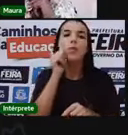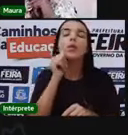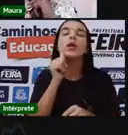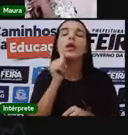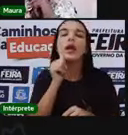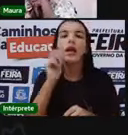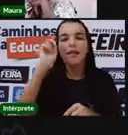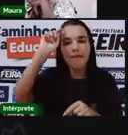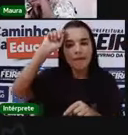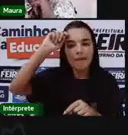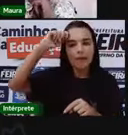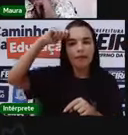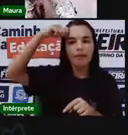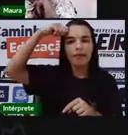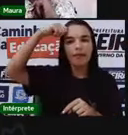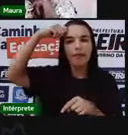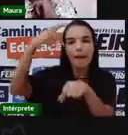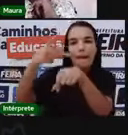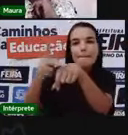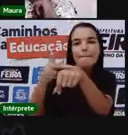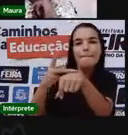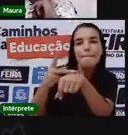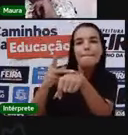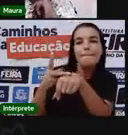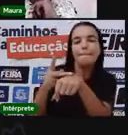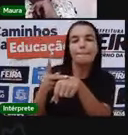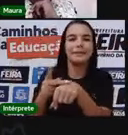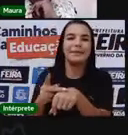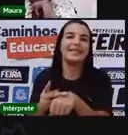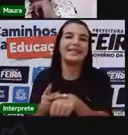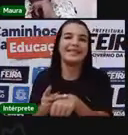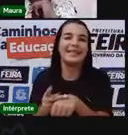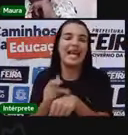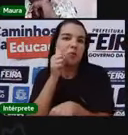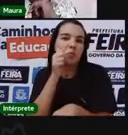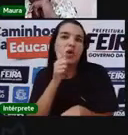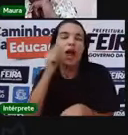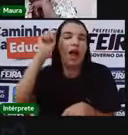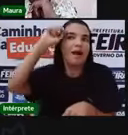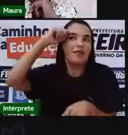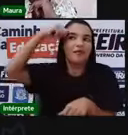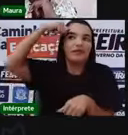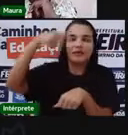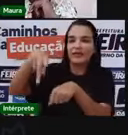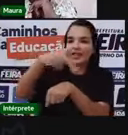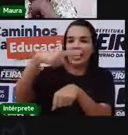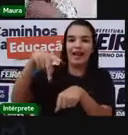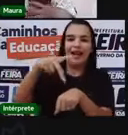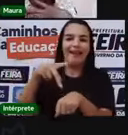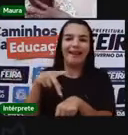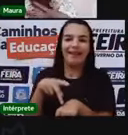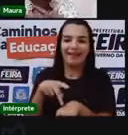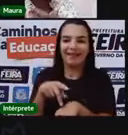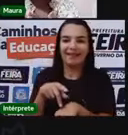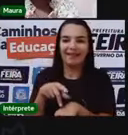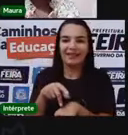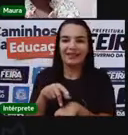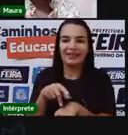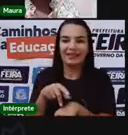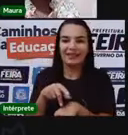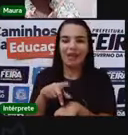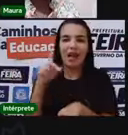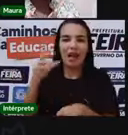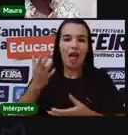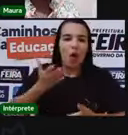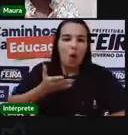é? A representação de uma mulher africana, tá? Ela tá assim com o corpo, não é?